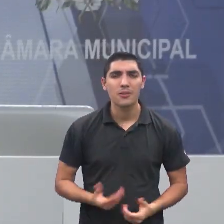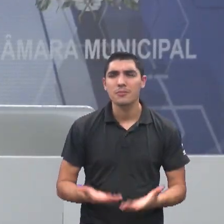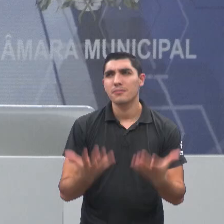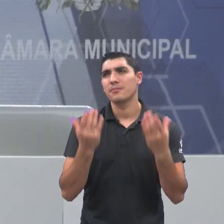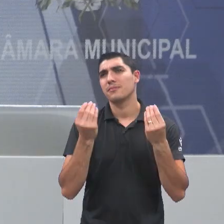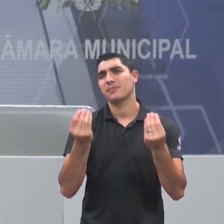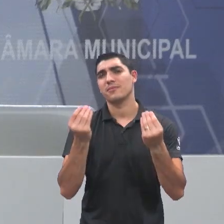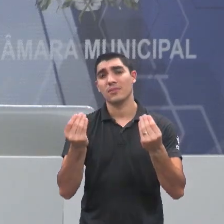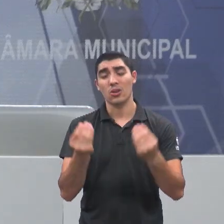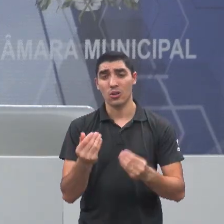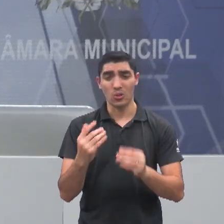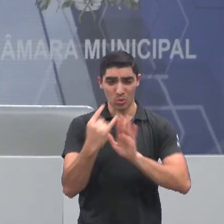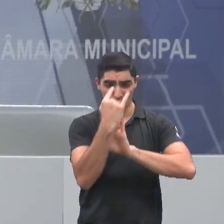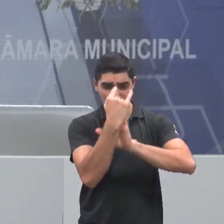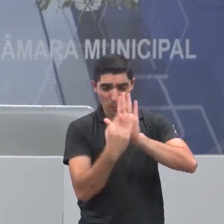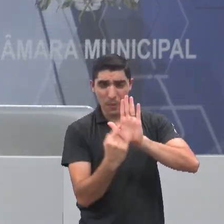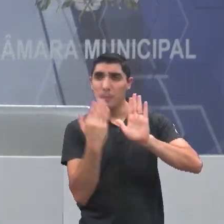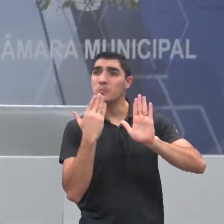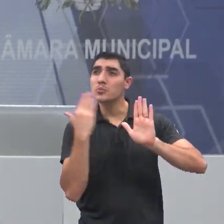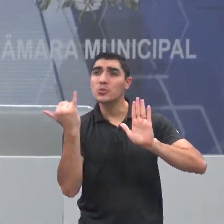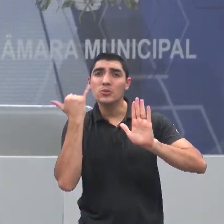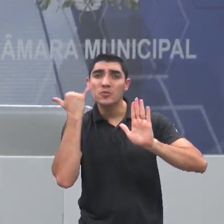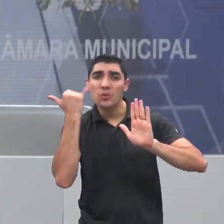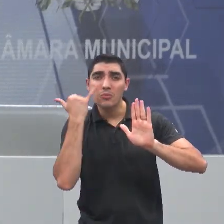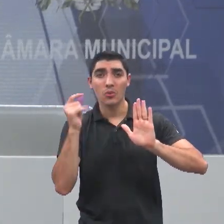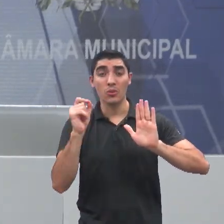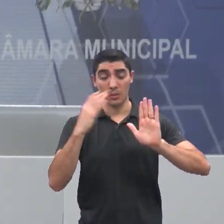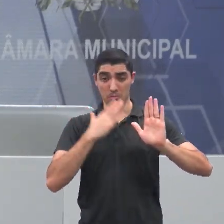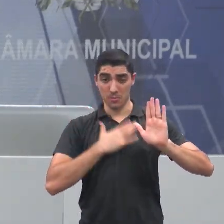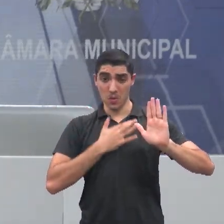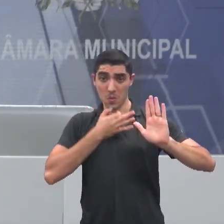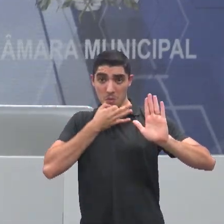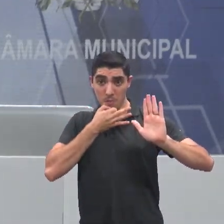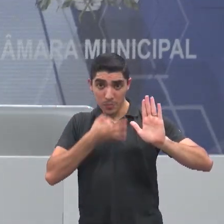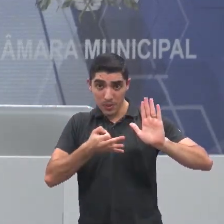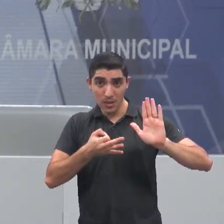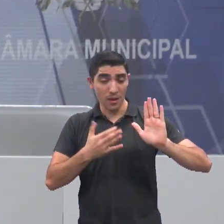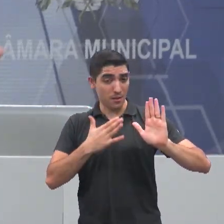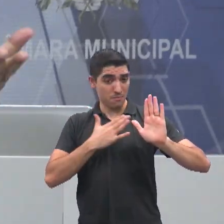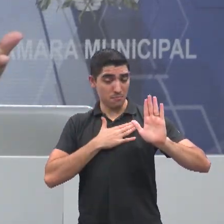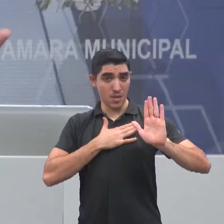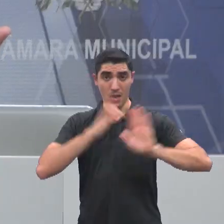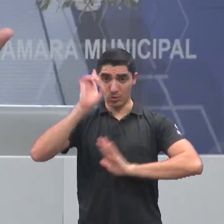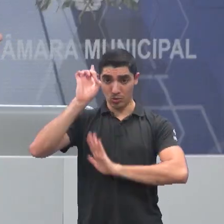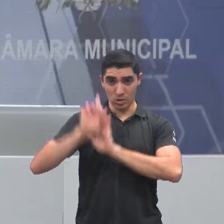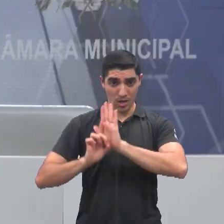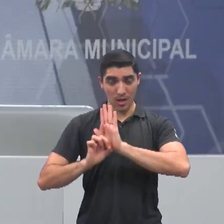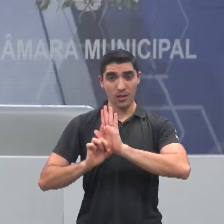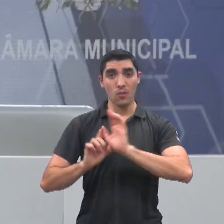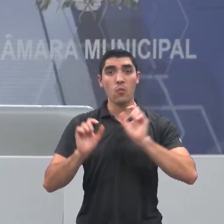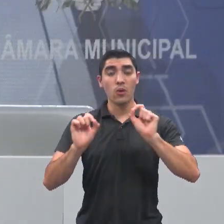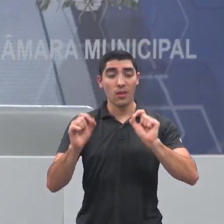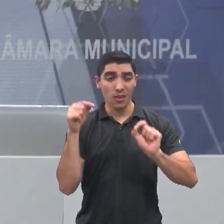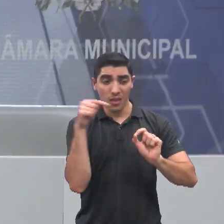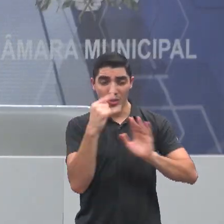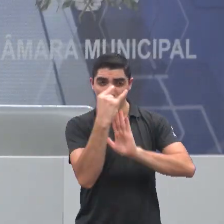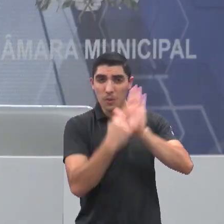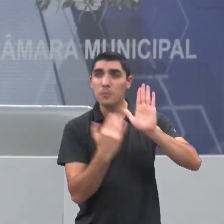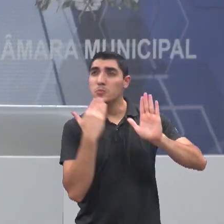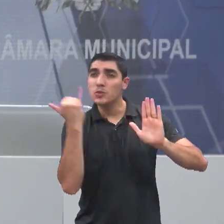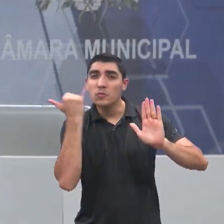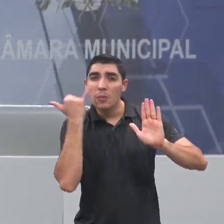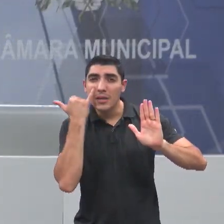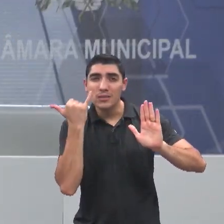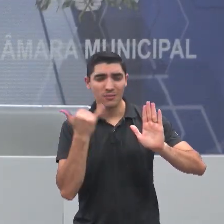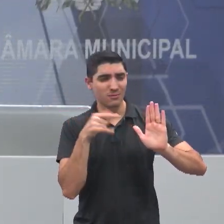os requerimentos que são feitos no meu humilde ponto de vista, é um direito regimental deste parlamentar, eu voto contra porque eu entendo